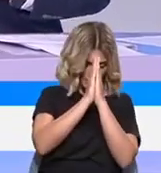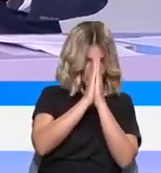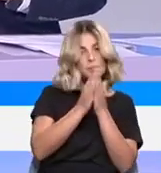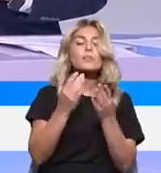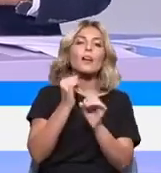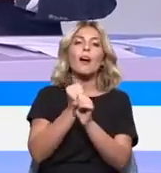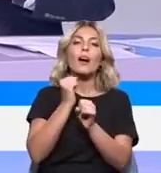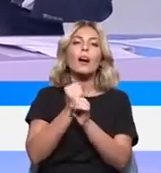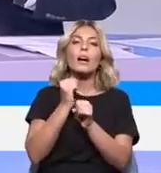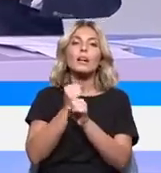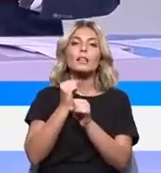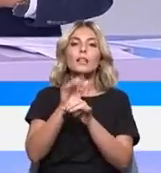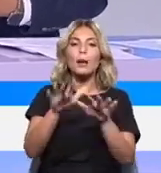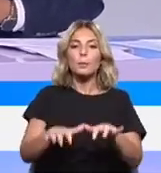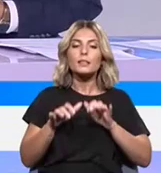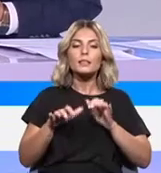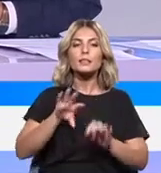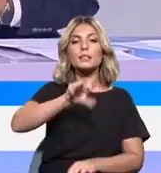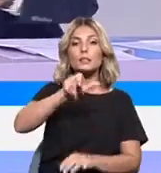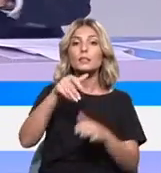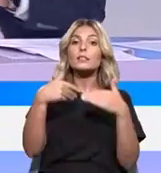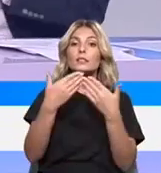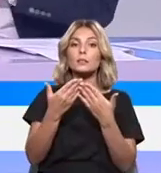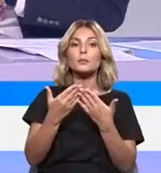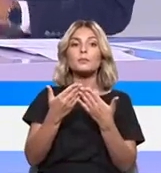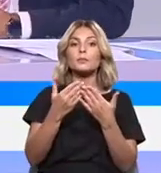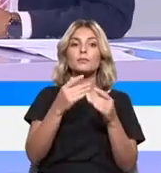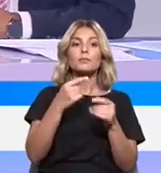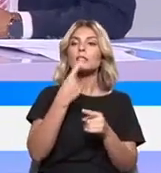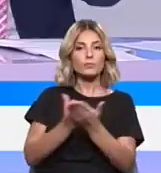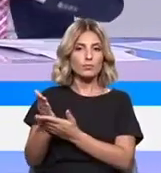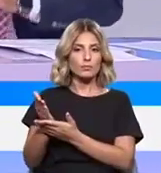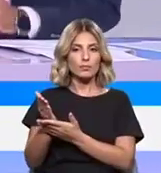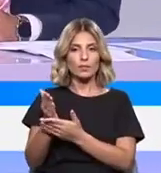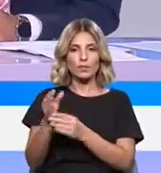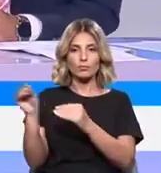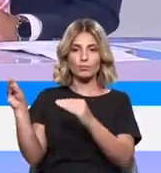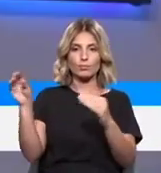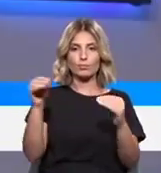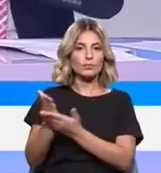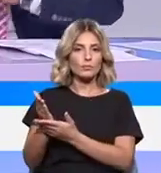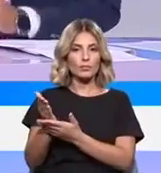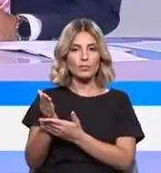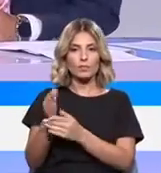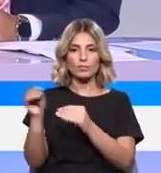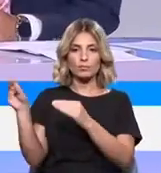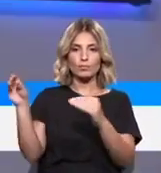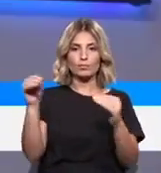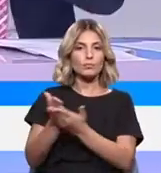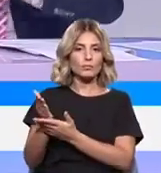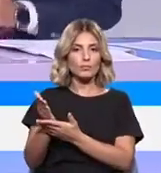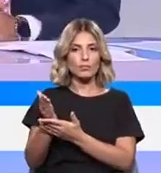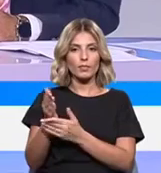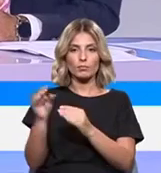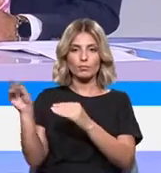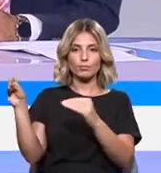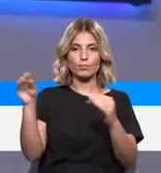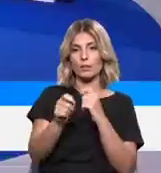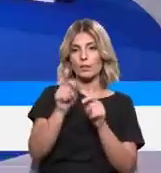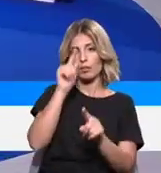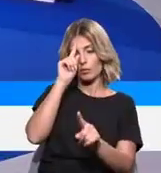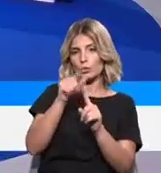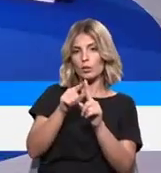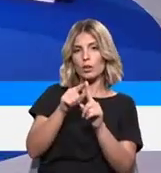trabalhar na Assembleia Regional ou ou ou na Câmara não vou ganhar dinheiro vocês não estão pelo dinheiro vocês não estão pelo dinheiro vocês não estão pelo